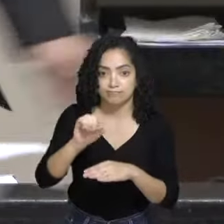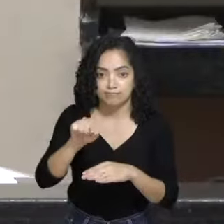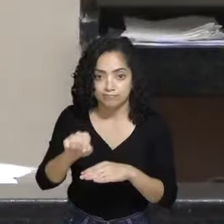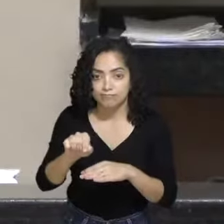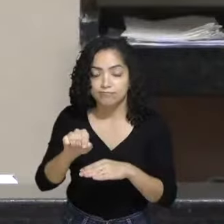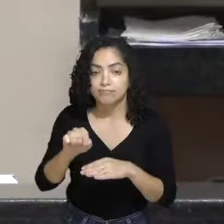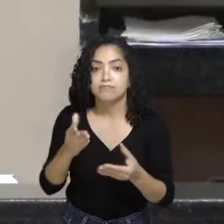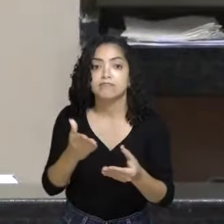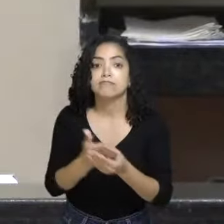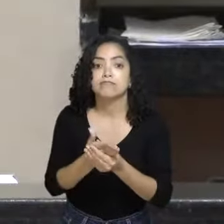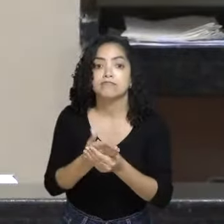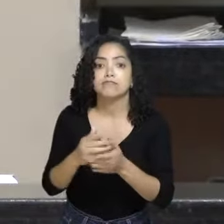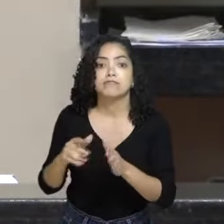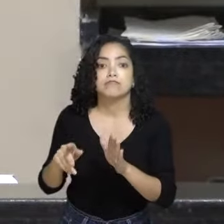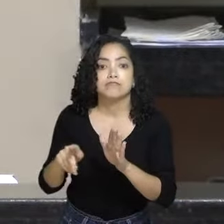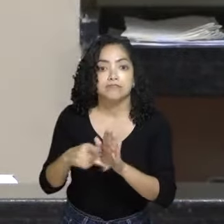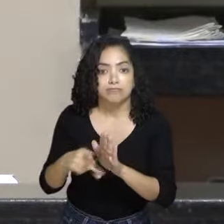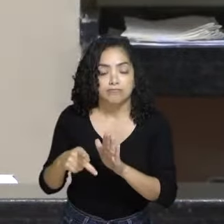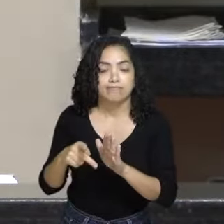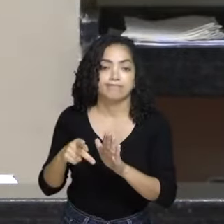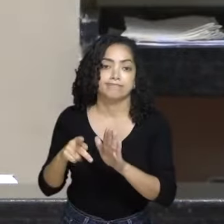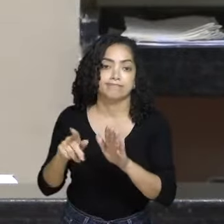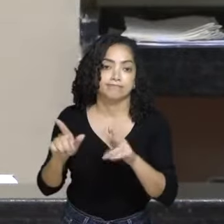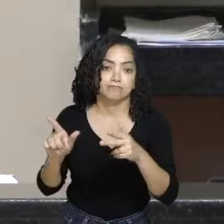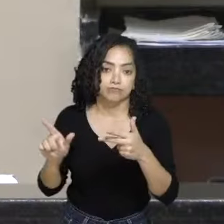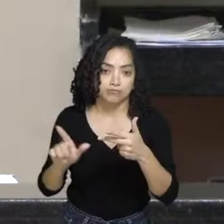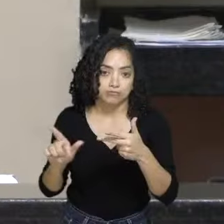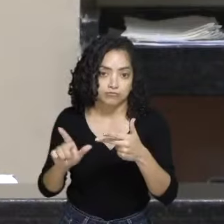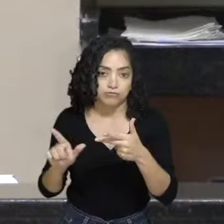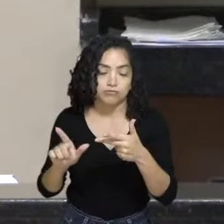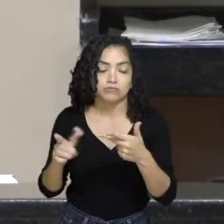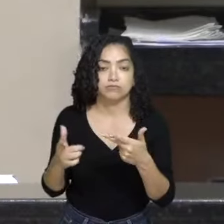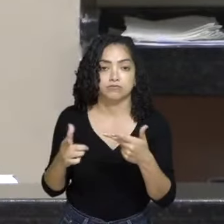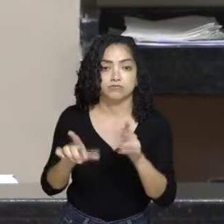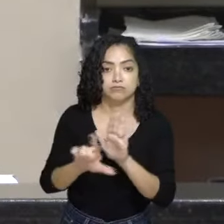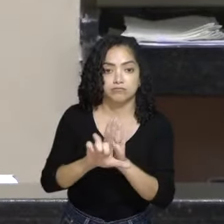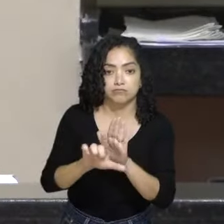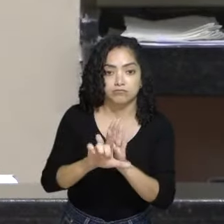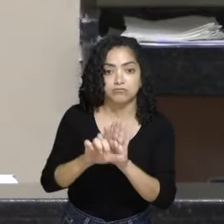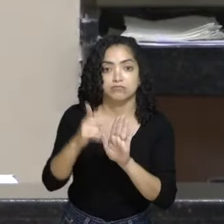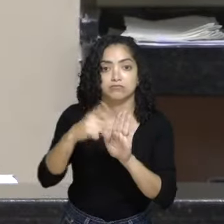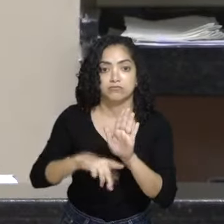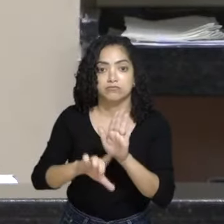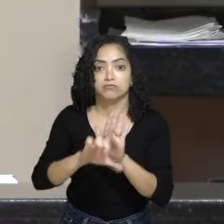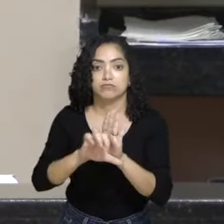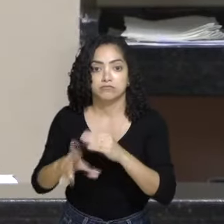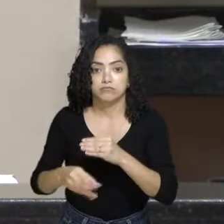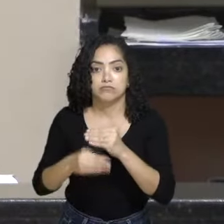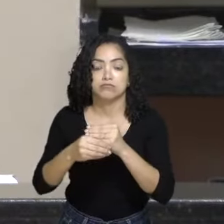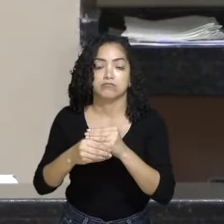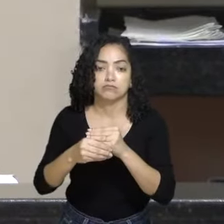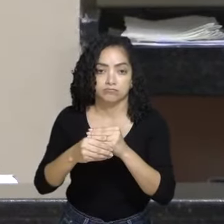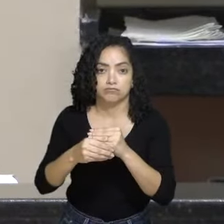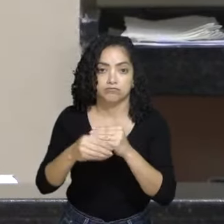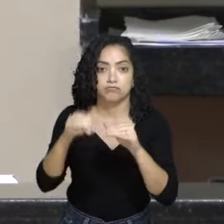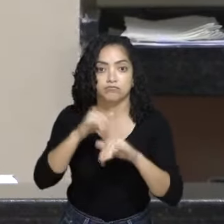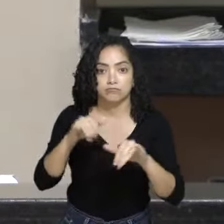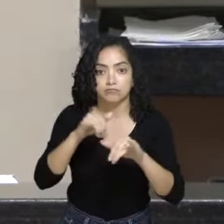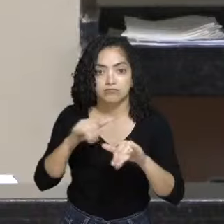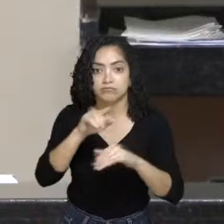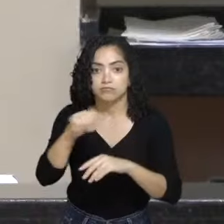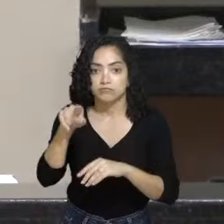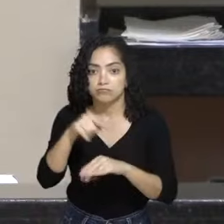processos legislativos. Aí incluímos projetos de lei projetos de lei complementar, mensagens de veto,